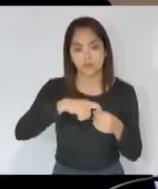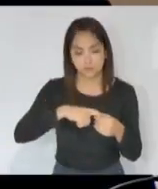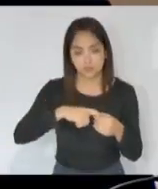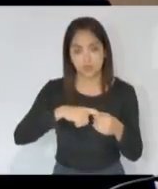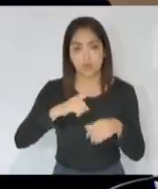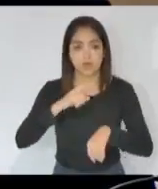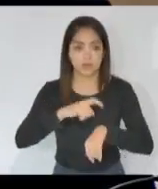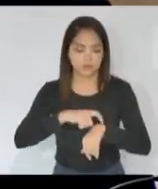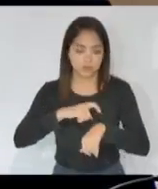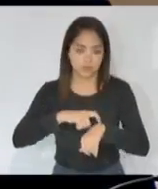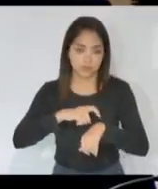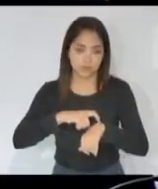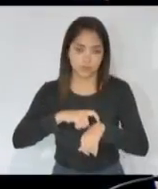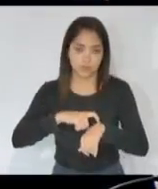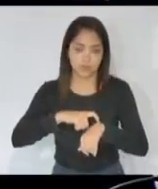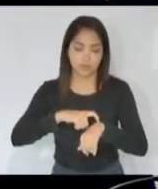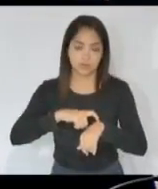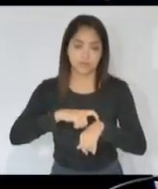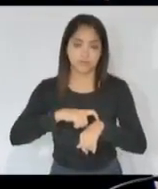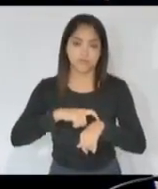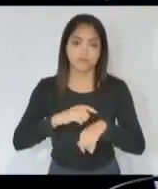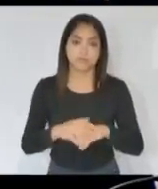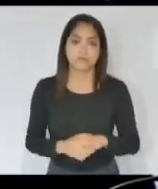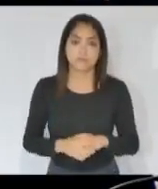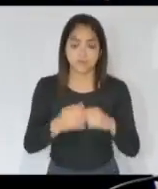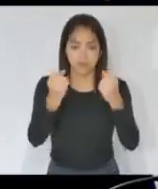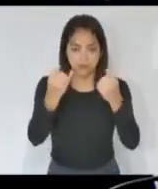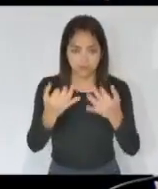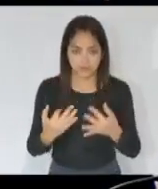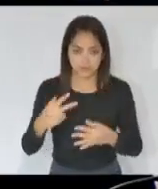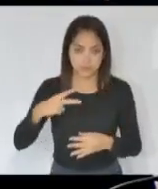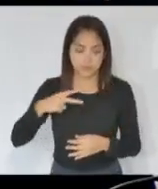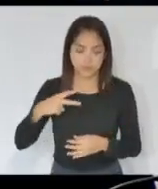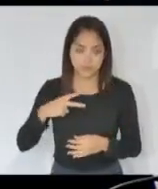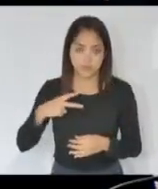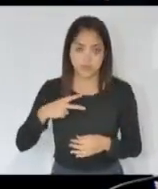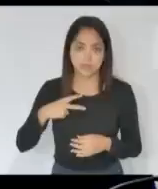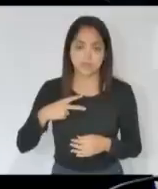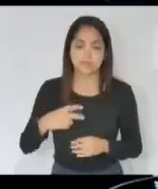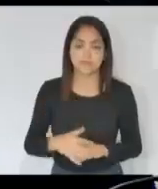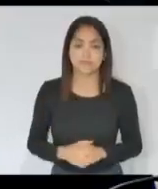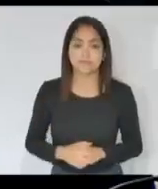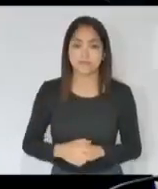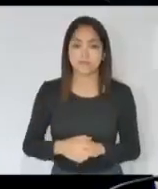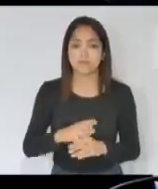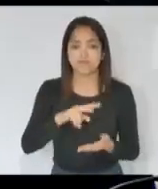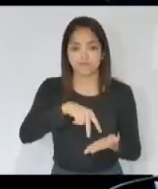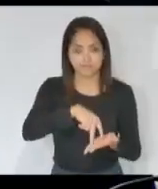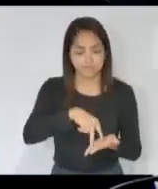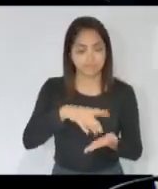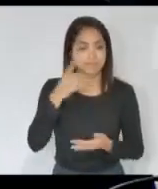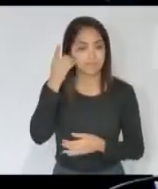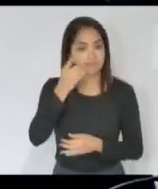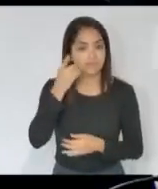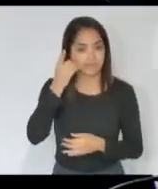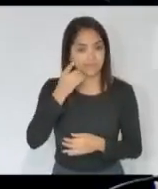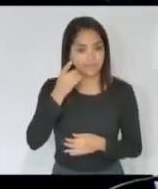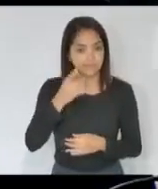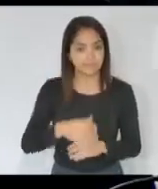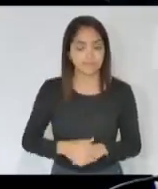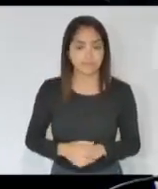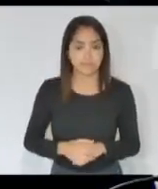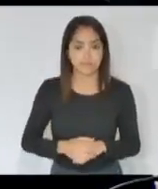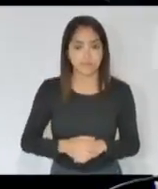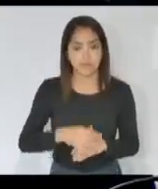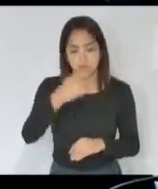e anunciou o próximo horário. Explicações pessoais. Fez uso da tribuna o senhor deputado